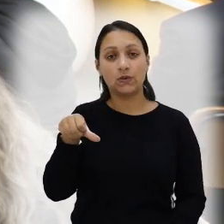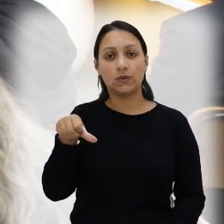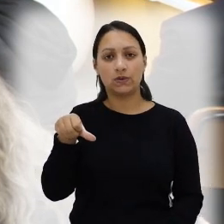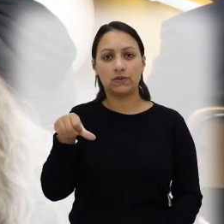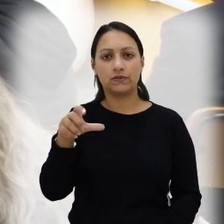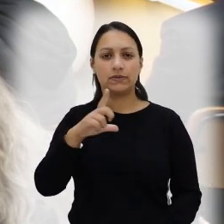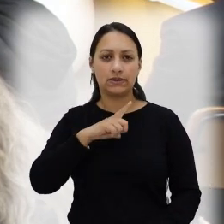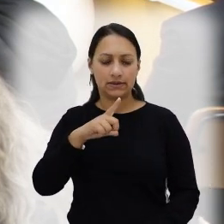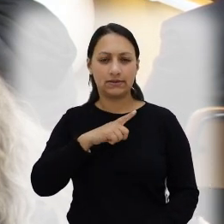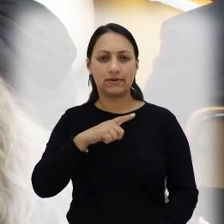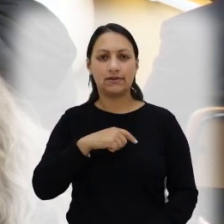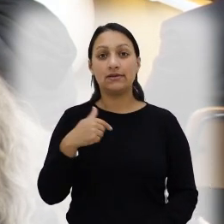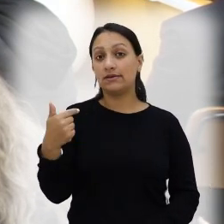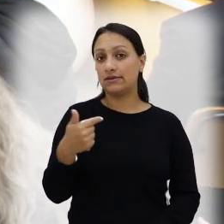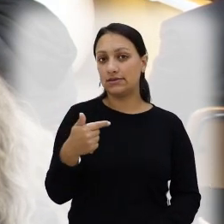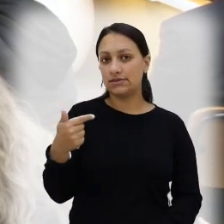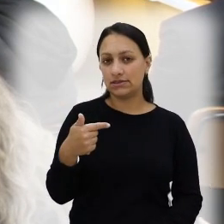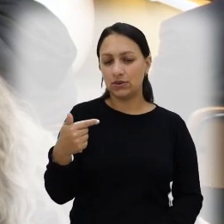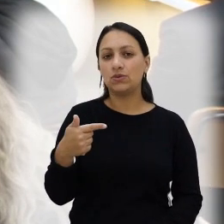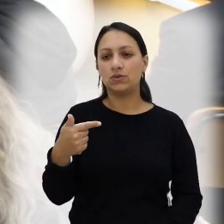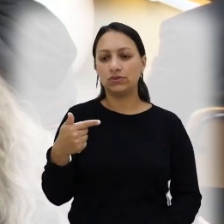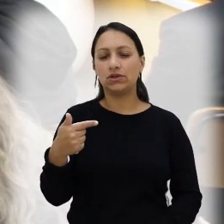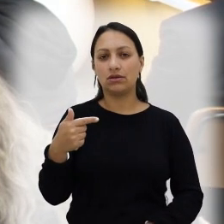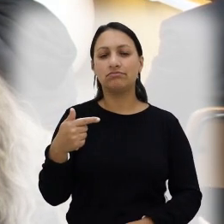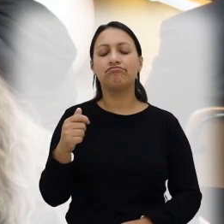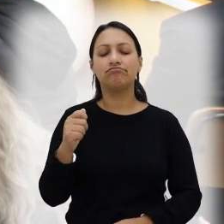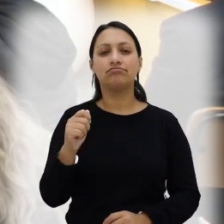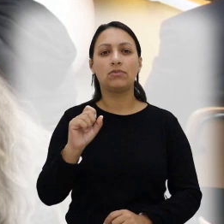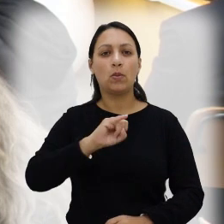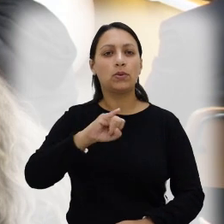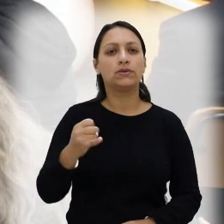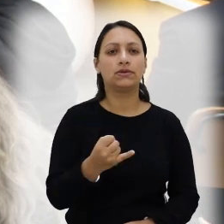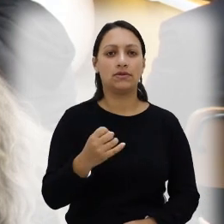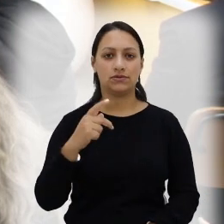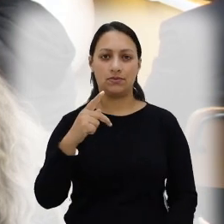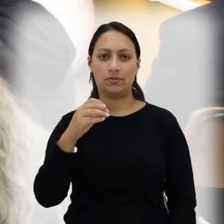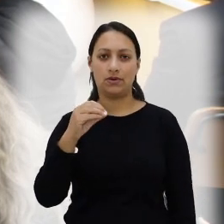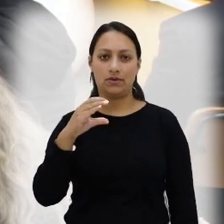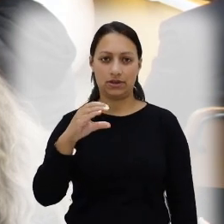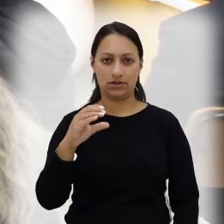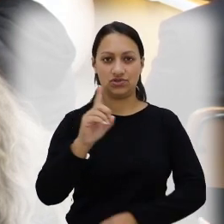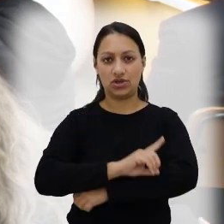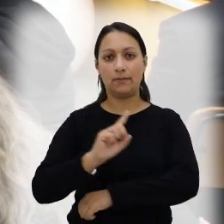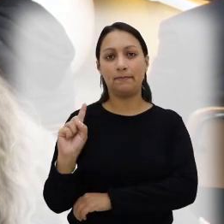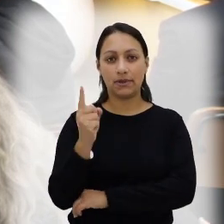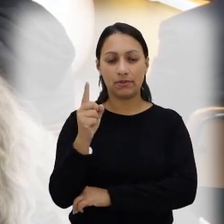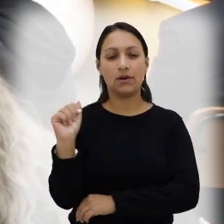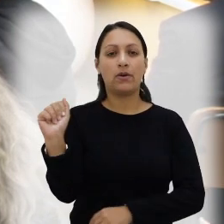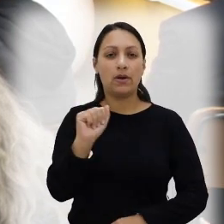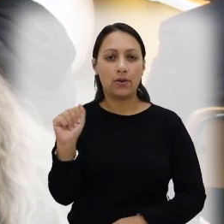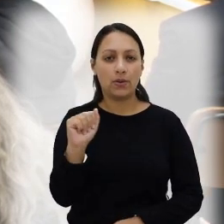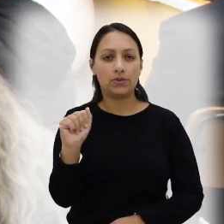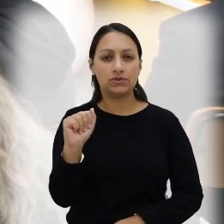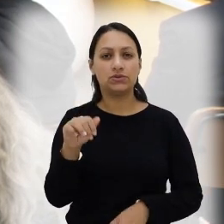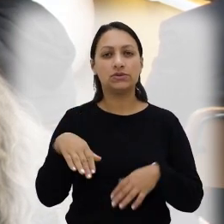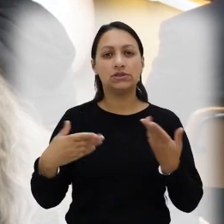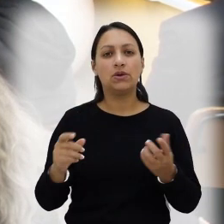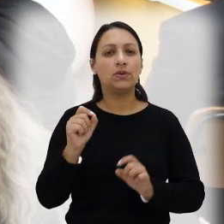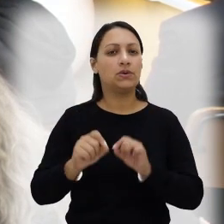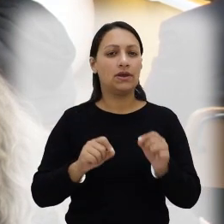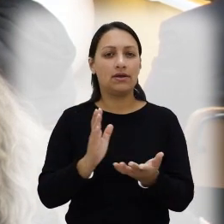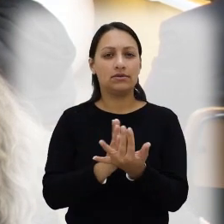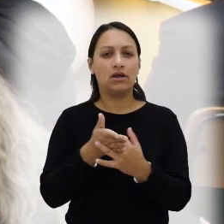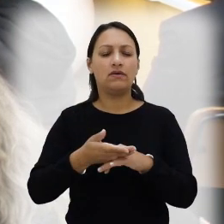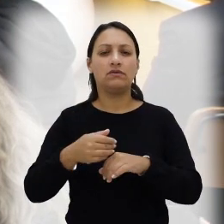gente tem a segunda edição de Janela POC, dia 1º de agosto, onde a gente pretende, então, que, a partir das